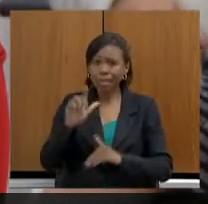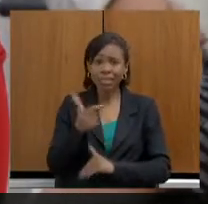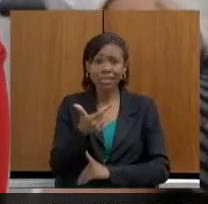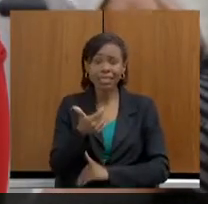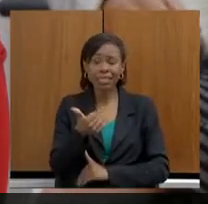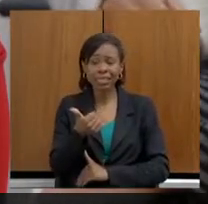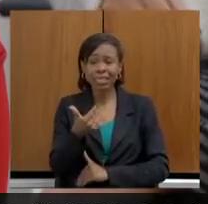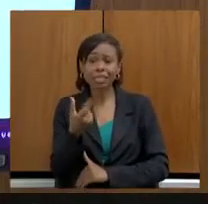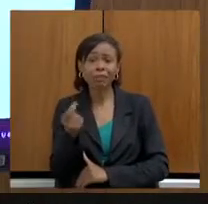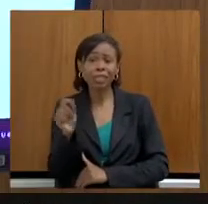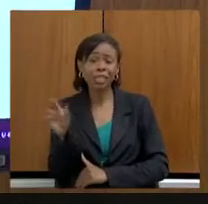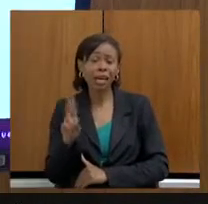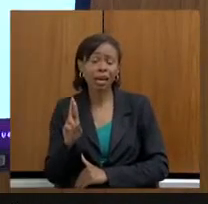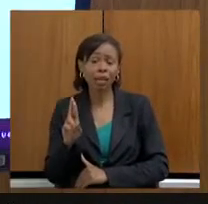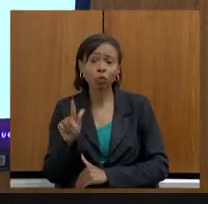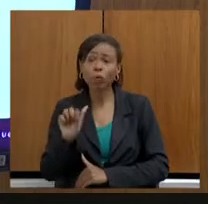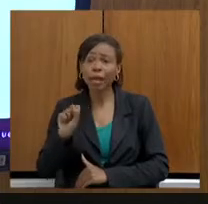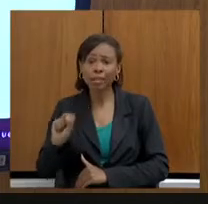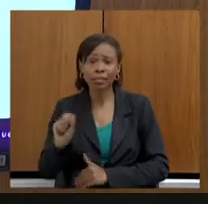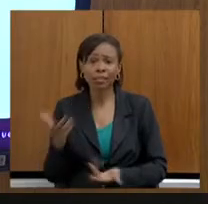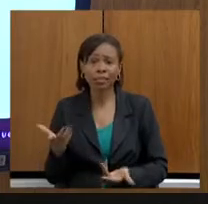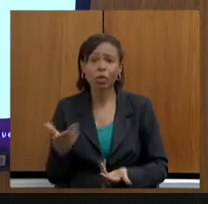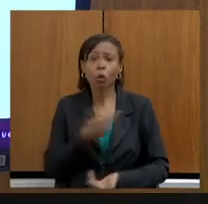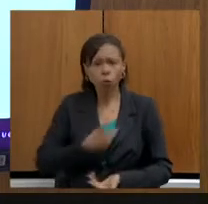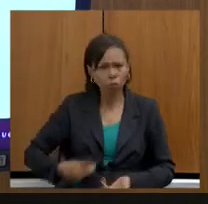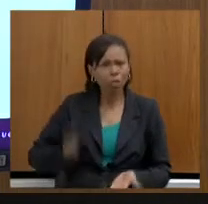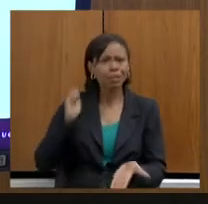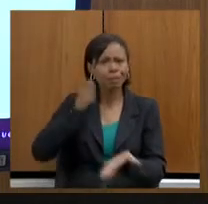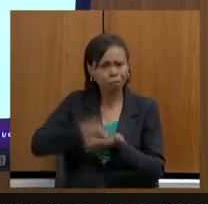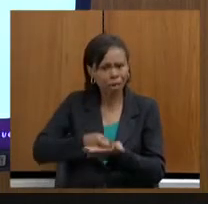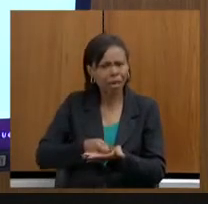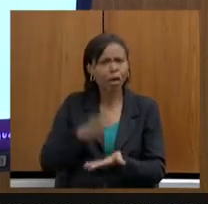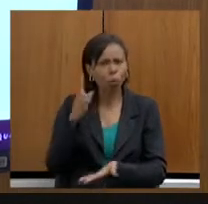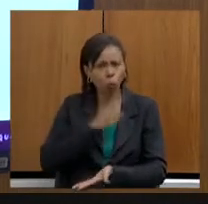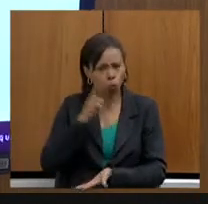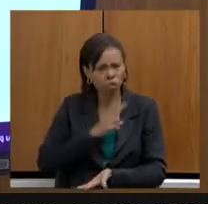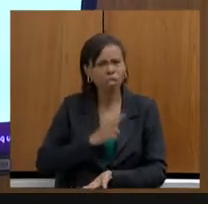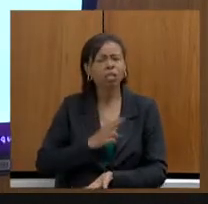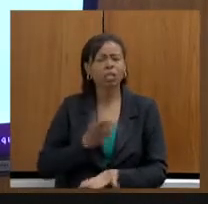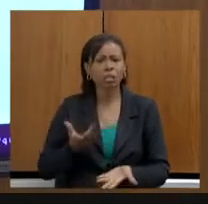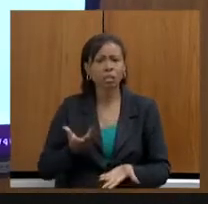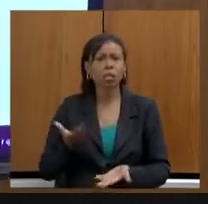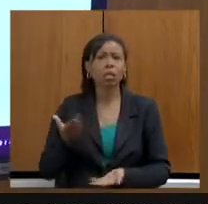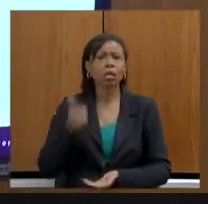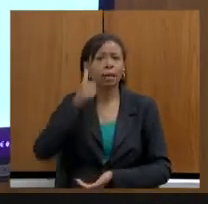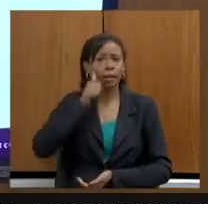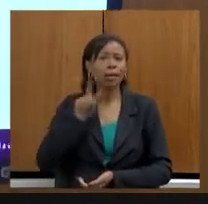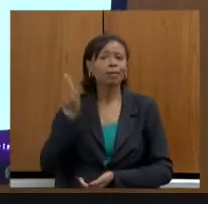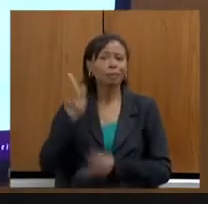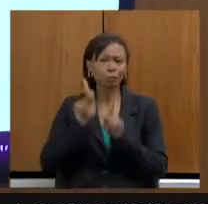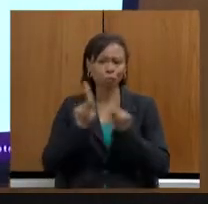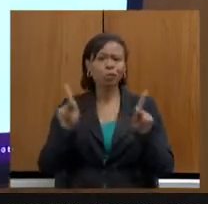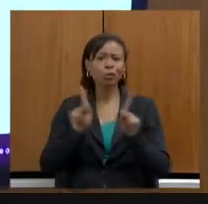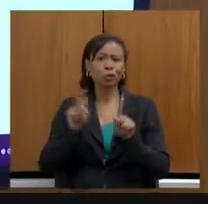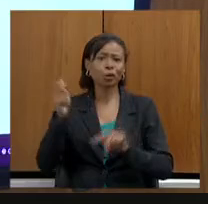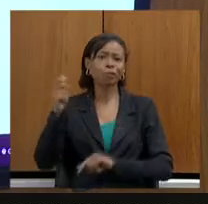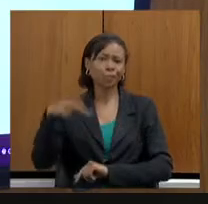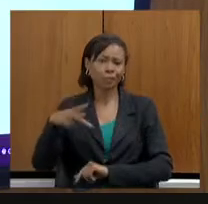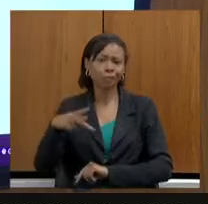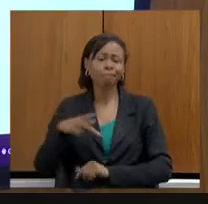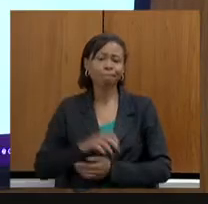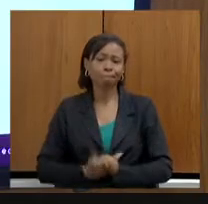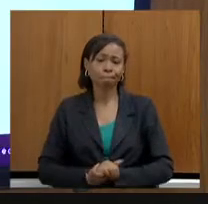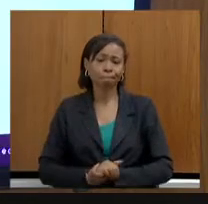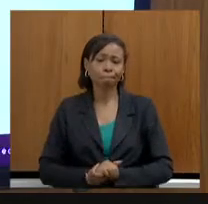120 governo precisa pagar o que nos deve com urgência é a Marisa Heliodoro professora aposentada